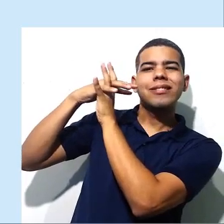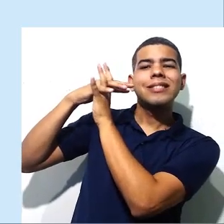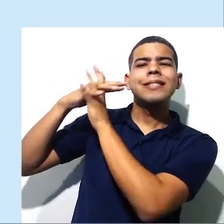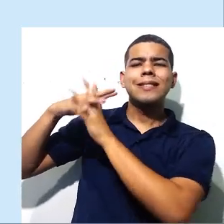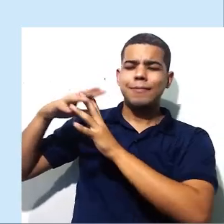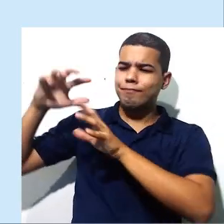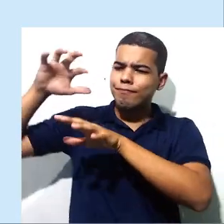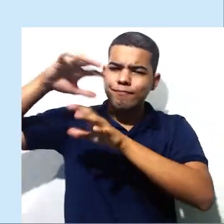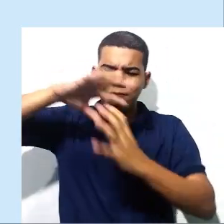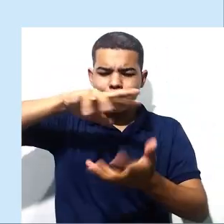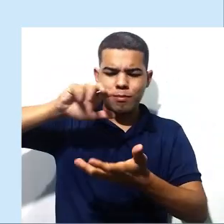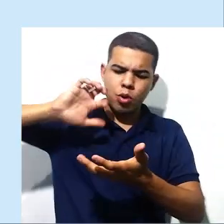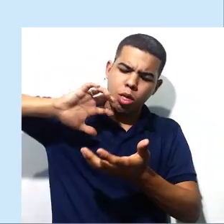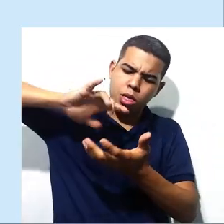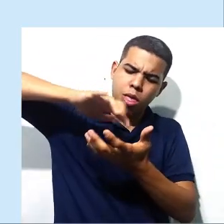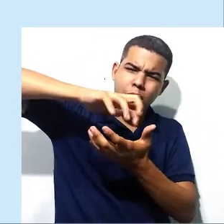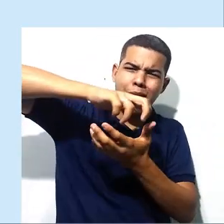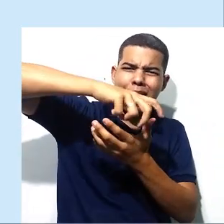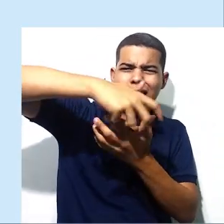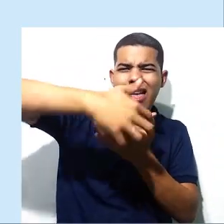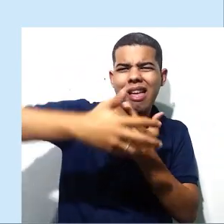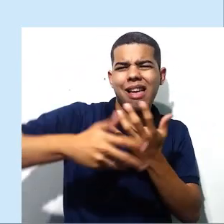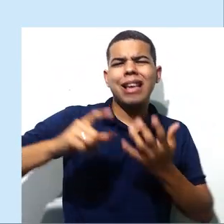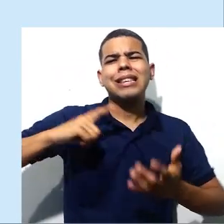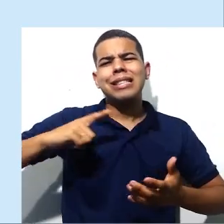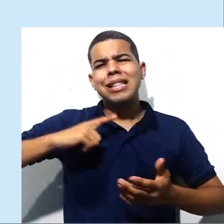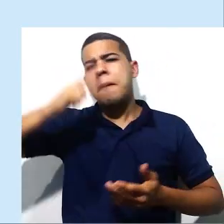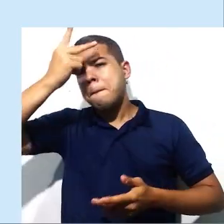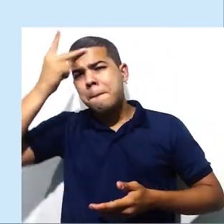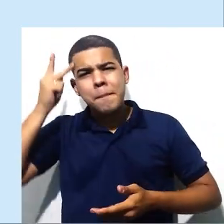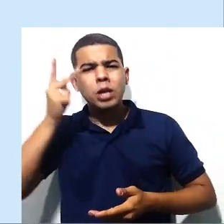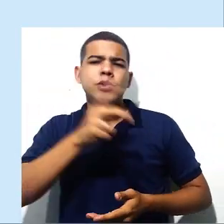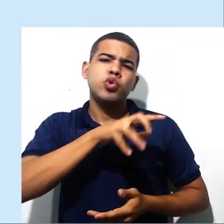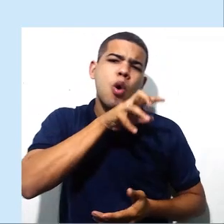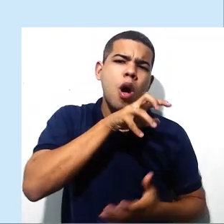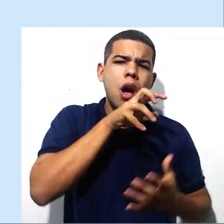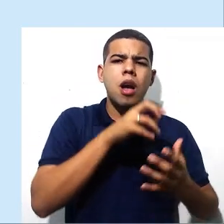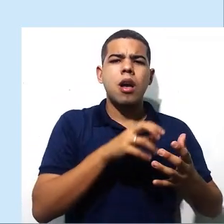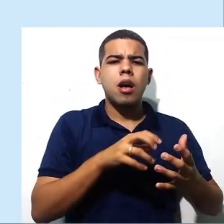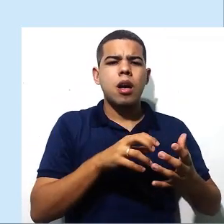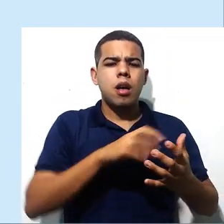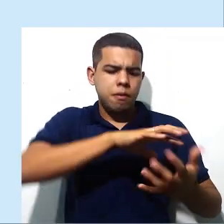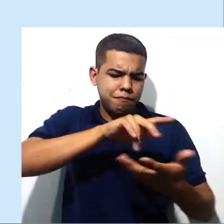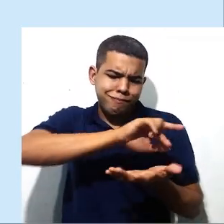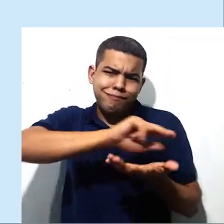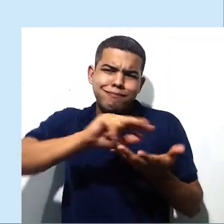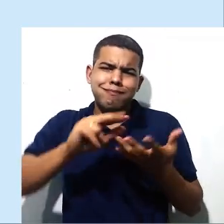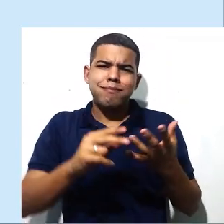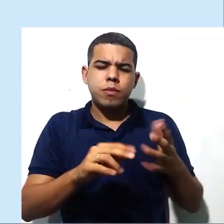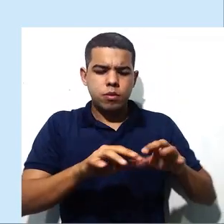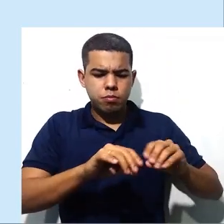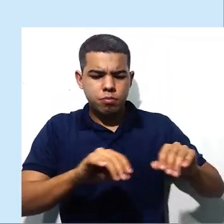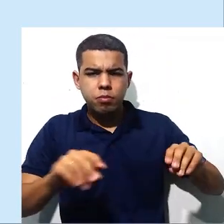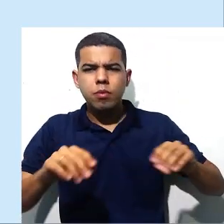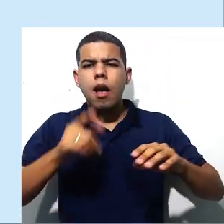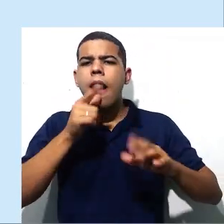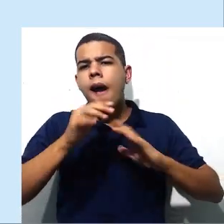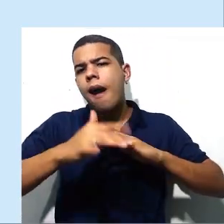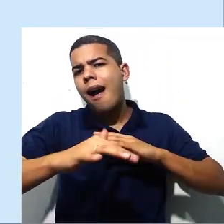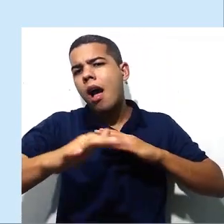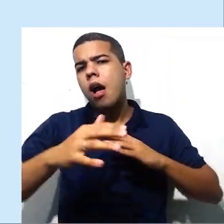biosfera vai sofrer. Tanto os seres humanos, quanto os animais, quanto os ambientes terrestres,